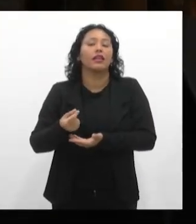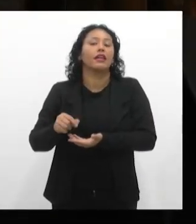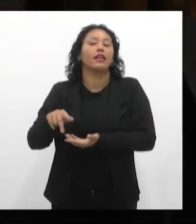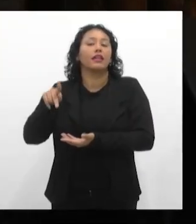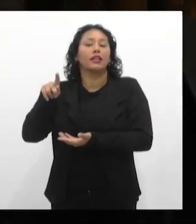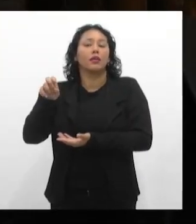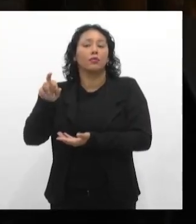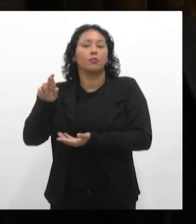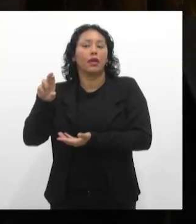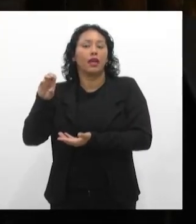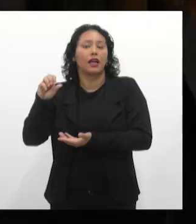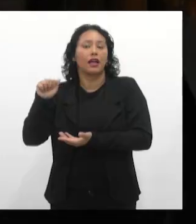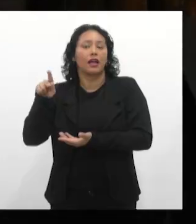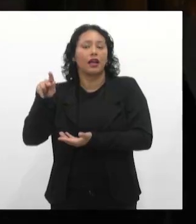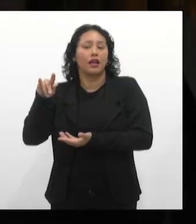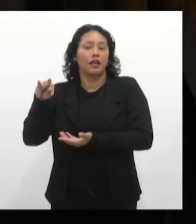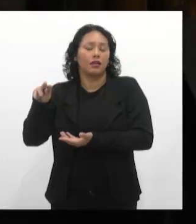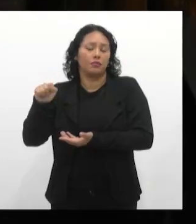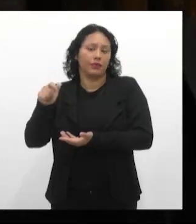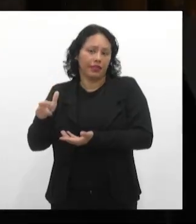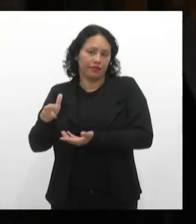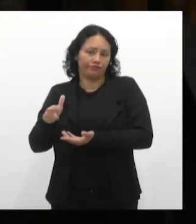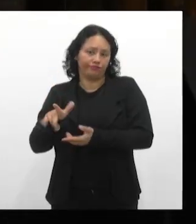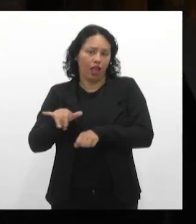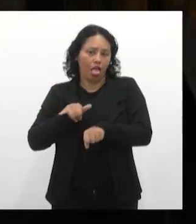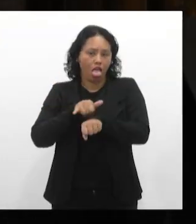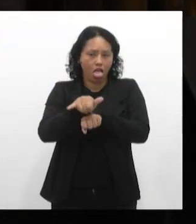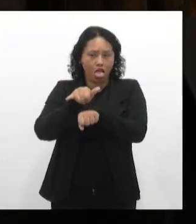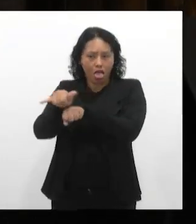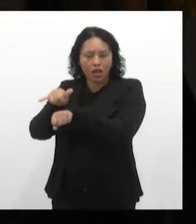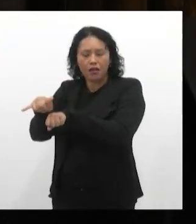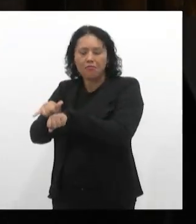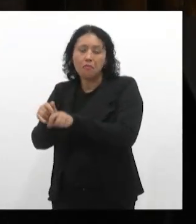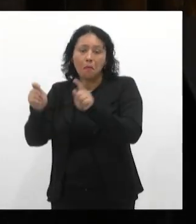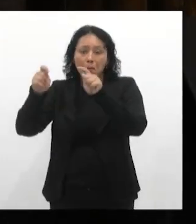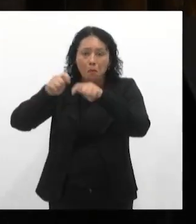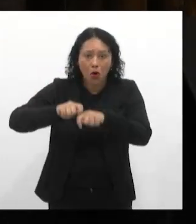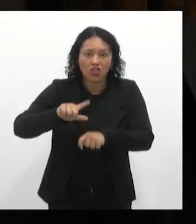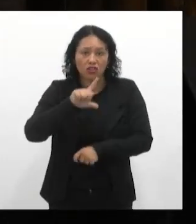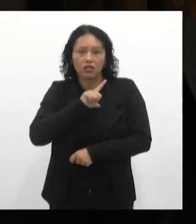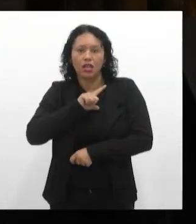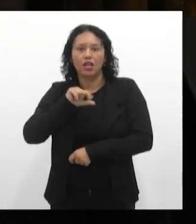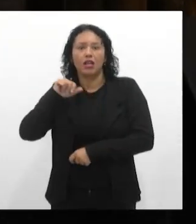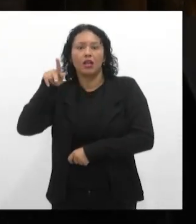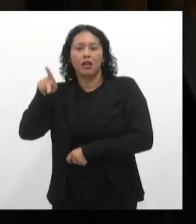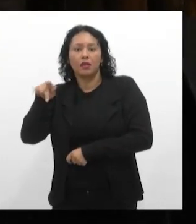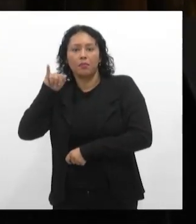engana-trouxa, né? Porque você pode ter um PIB altíssimo,